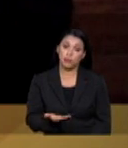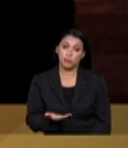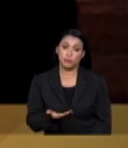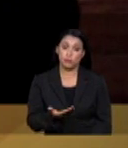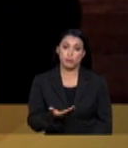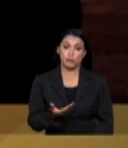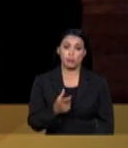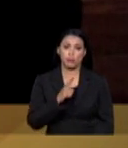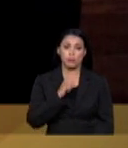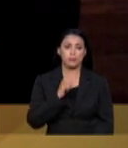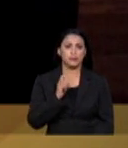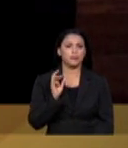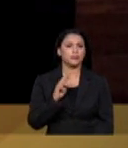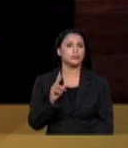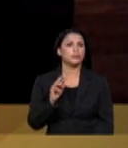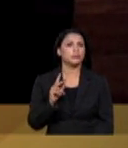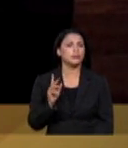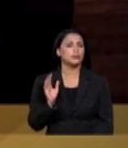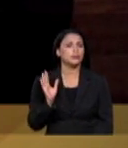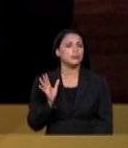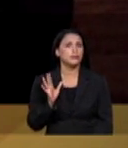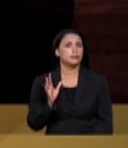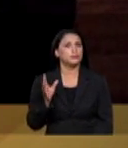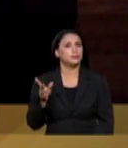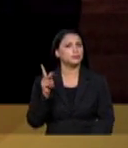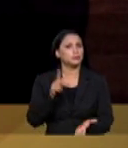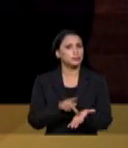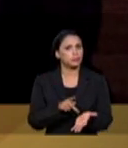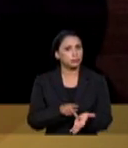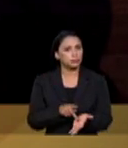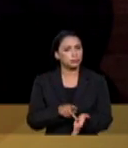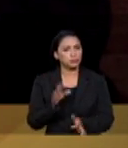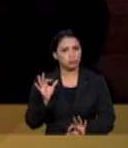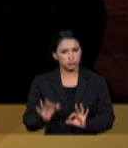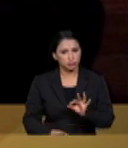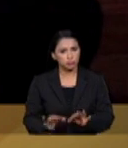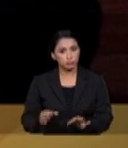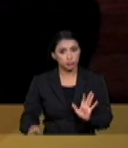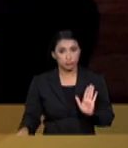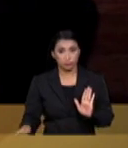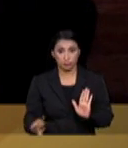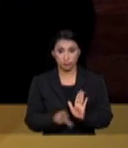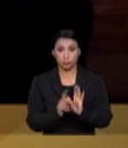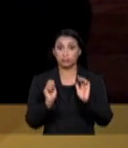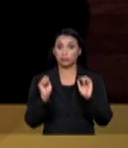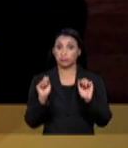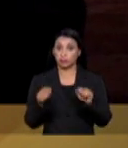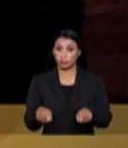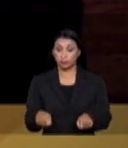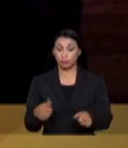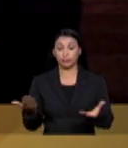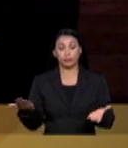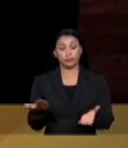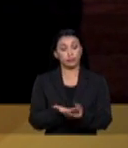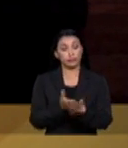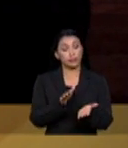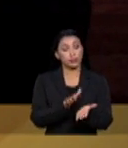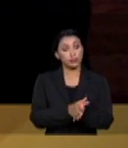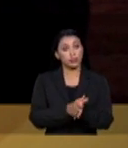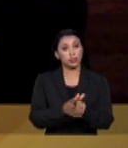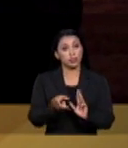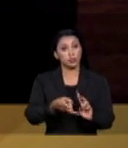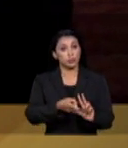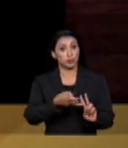ao se levar em conta a realidade parte jurídica própria capacidade principal dos